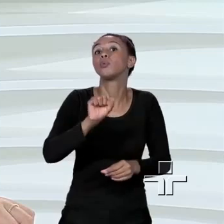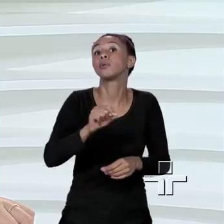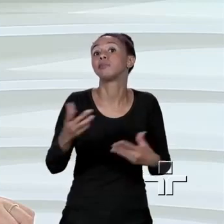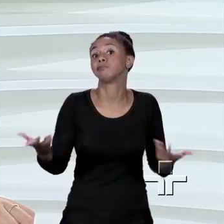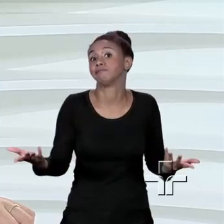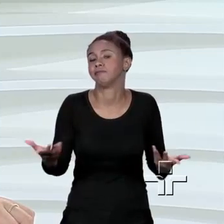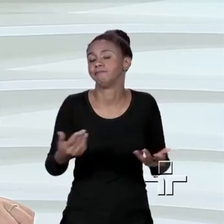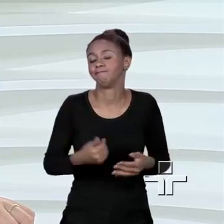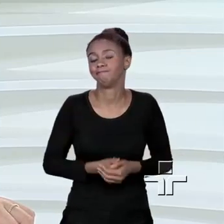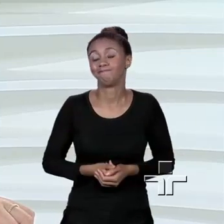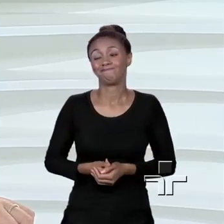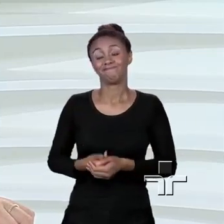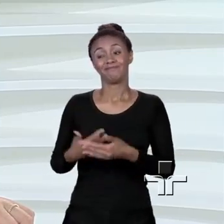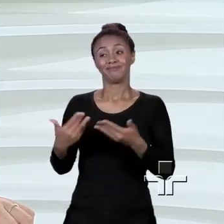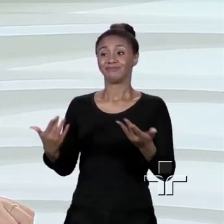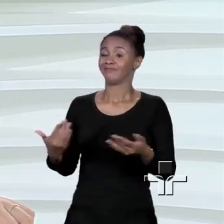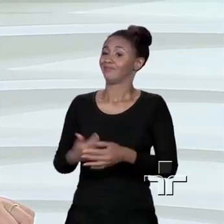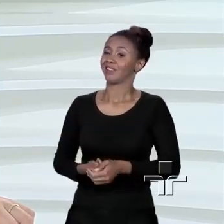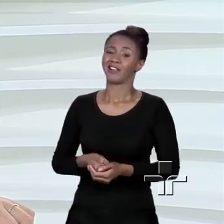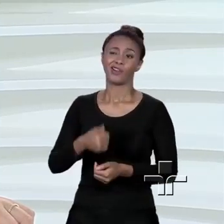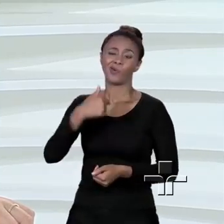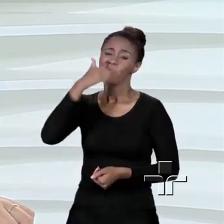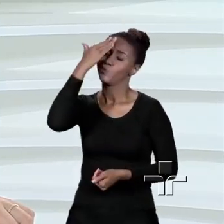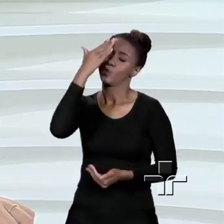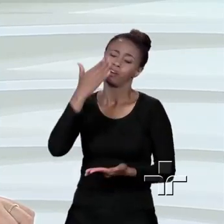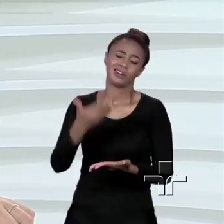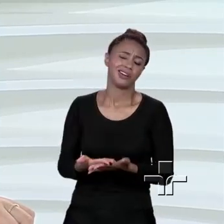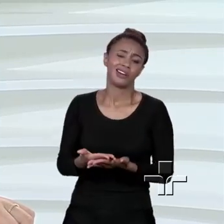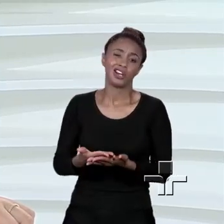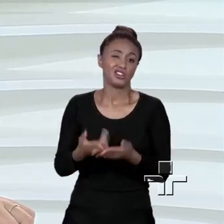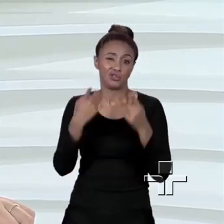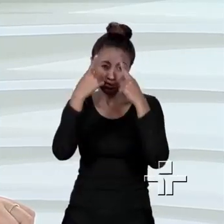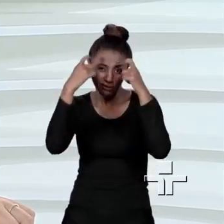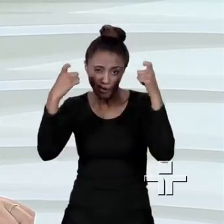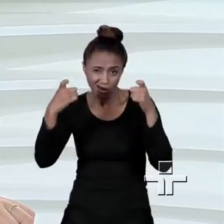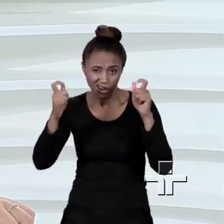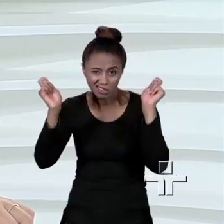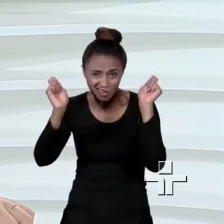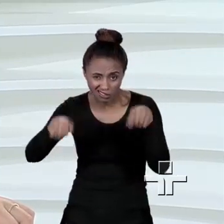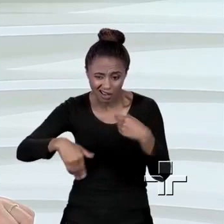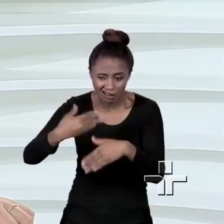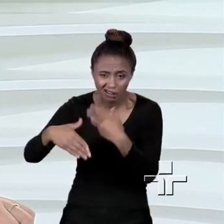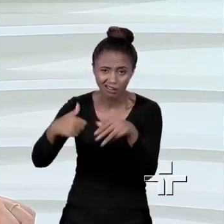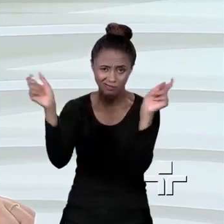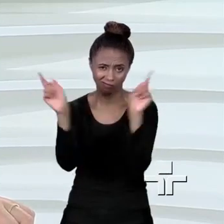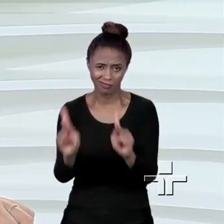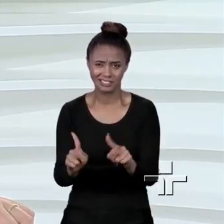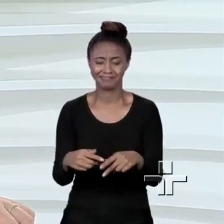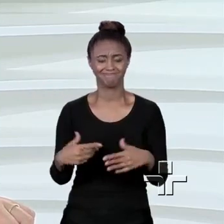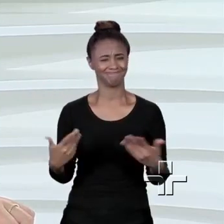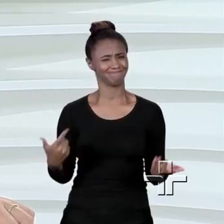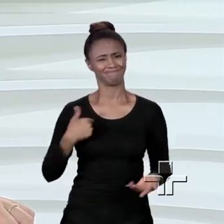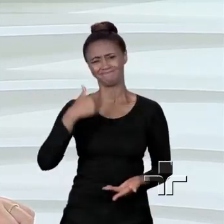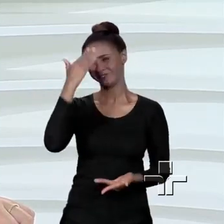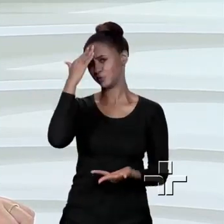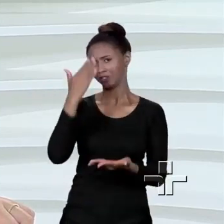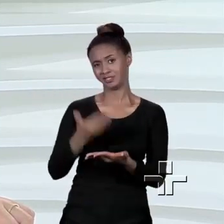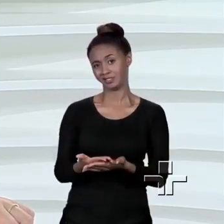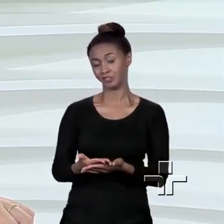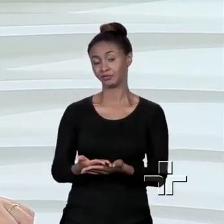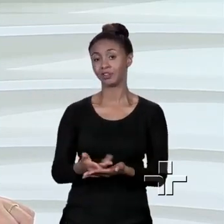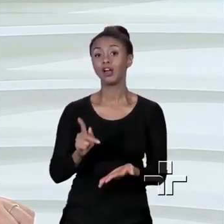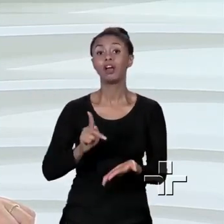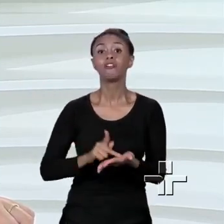que violência possa ser o caminho da paz. E eu acredito